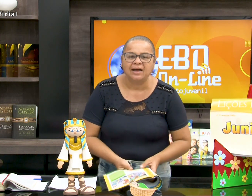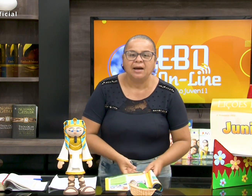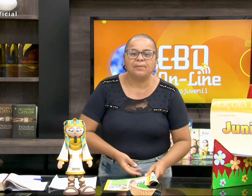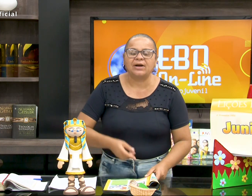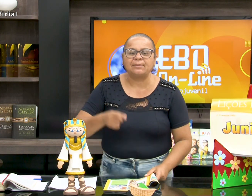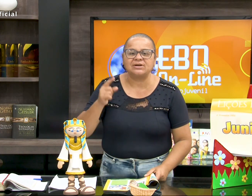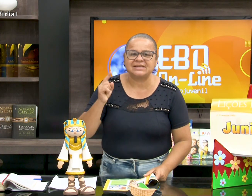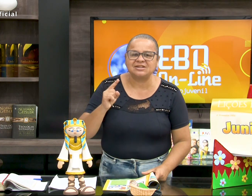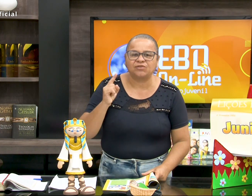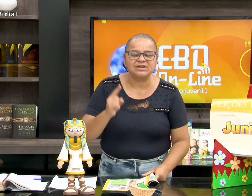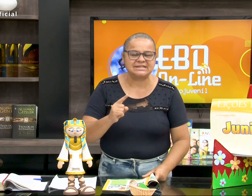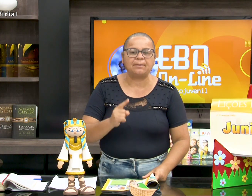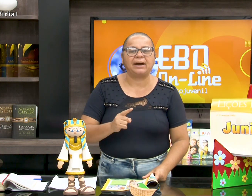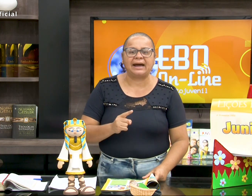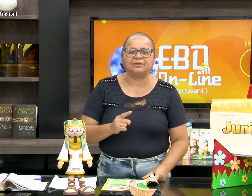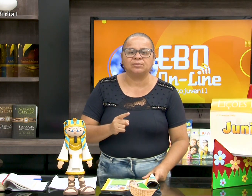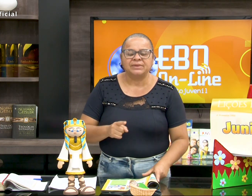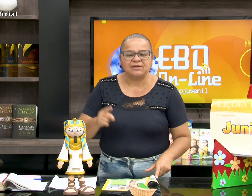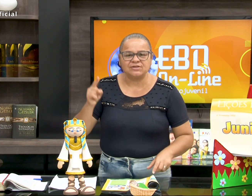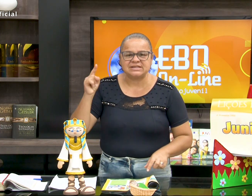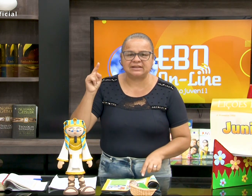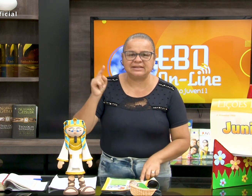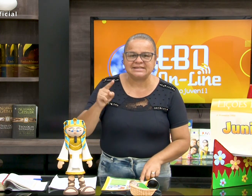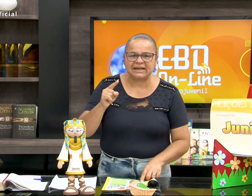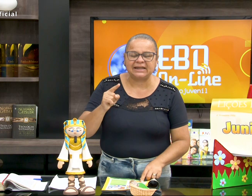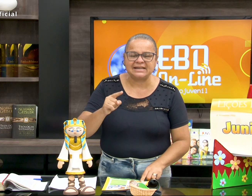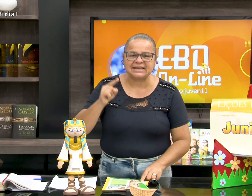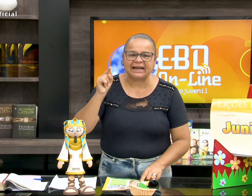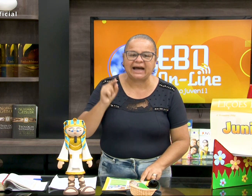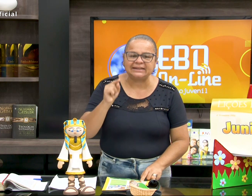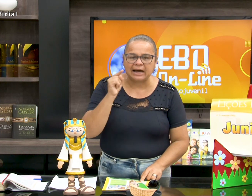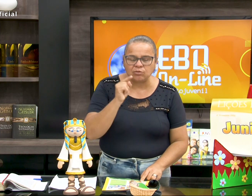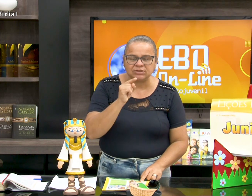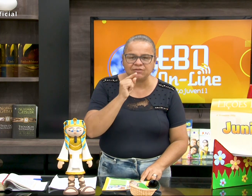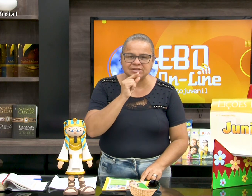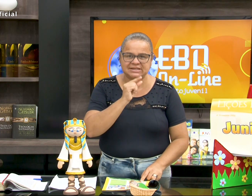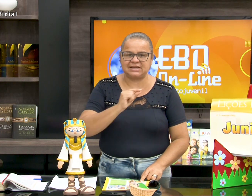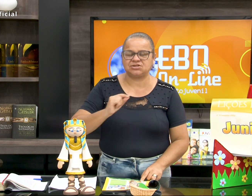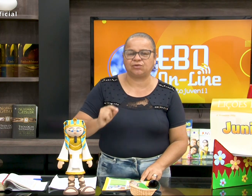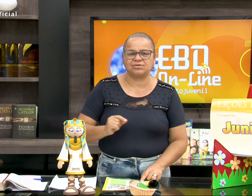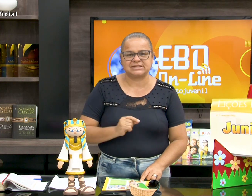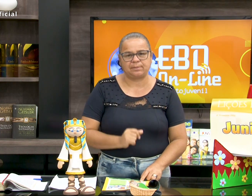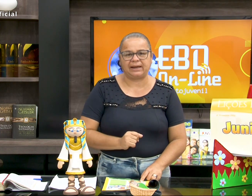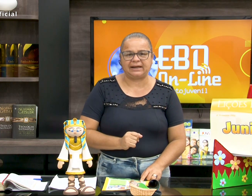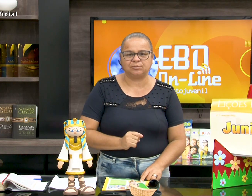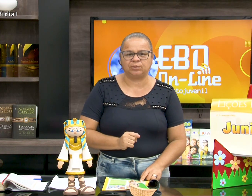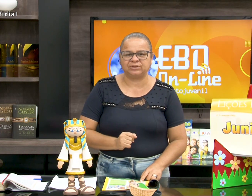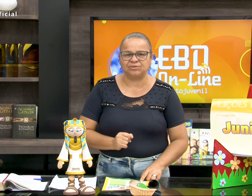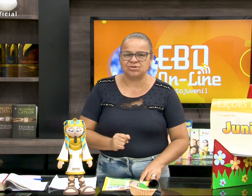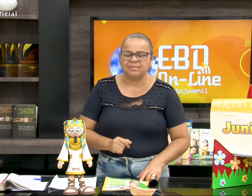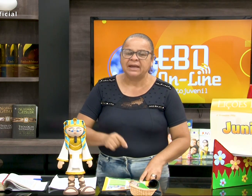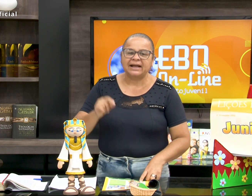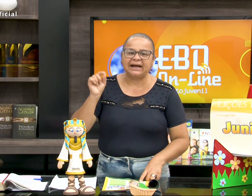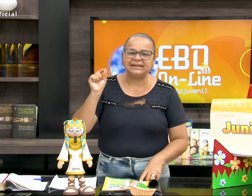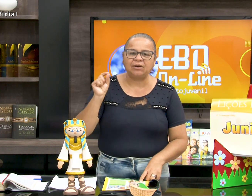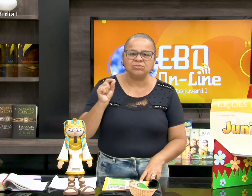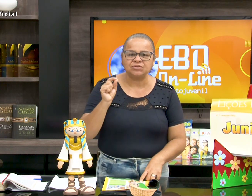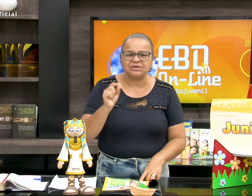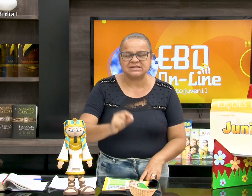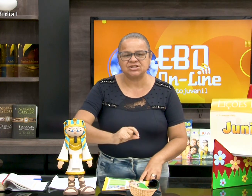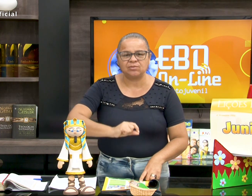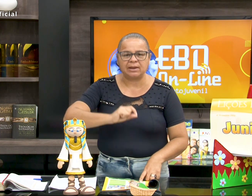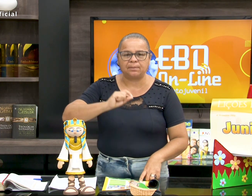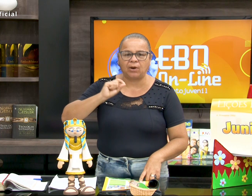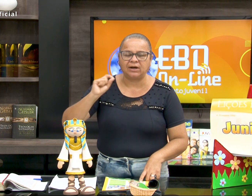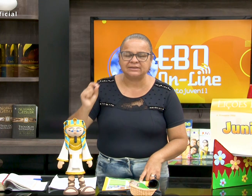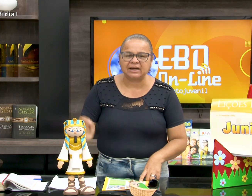vida, porque Moisés foi separado, e você diz à criança, cada um de vocês foram separados por Deus, cada um de